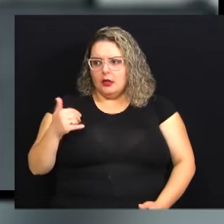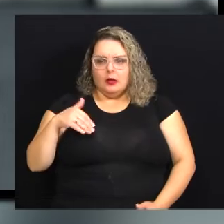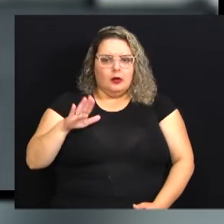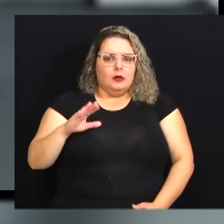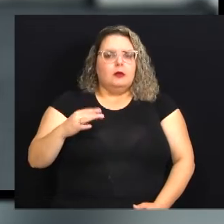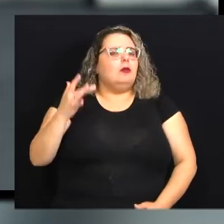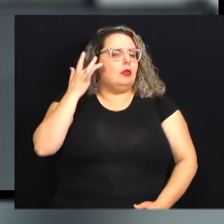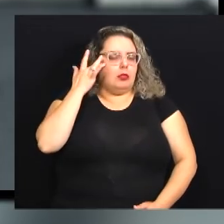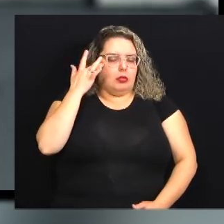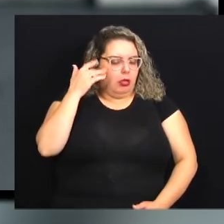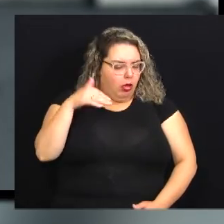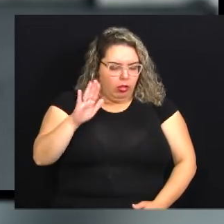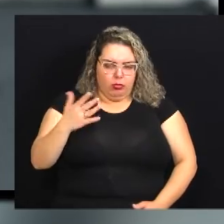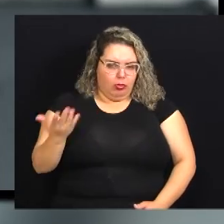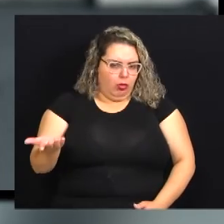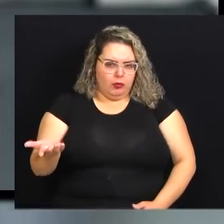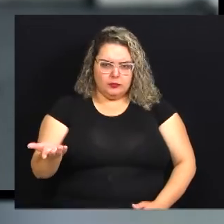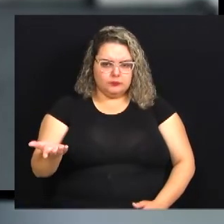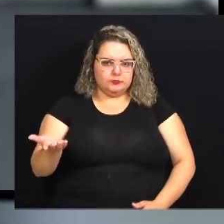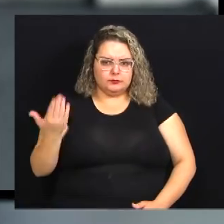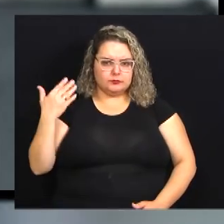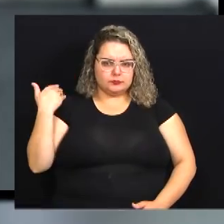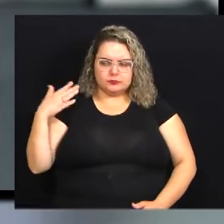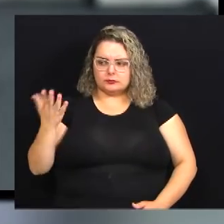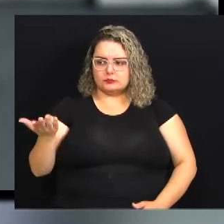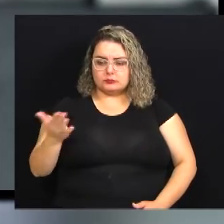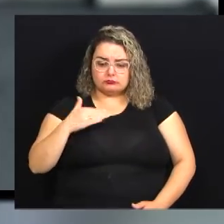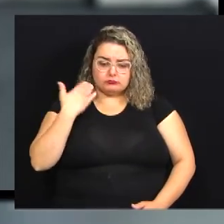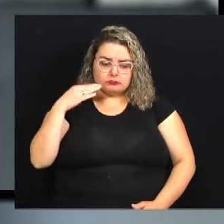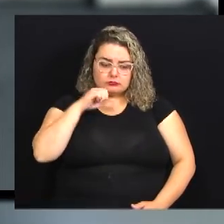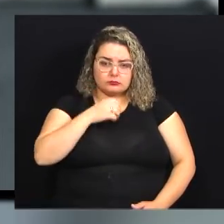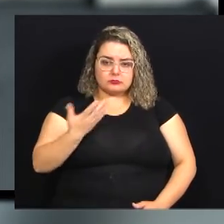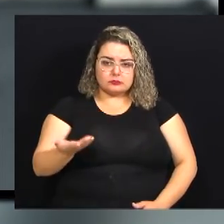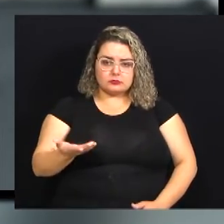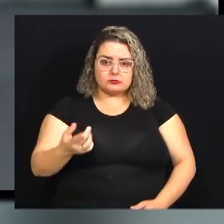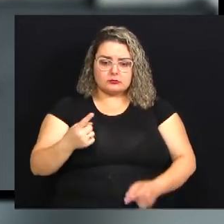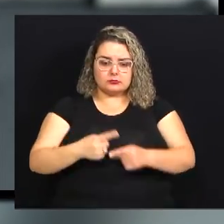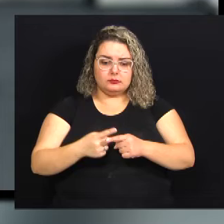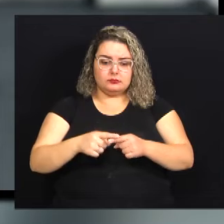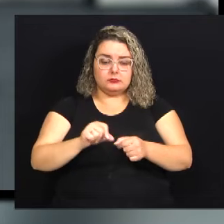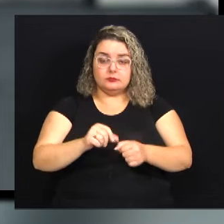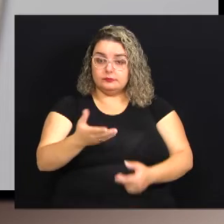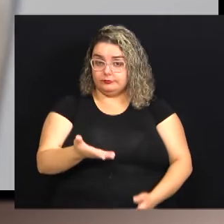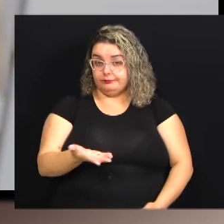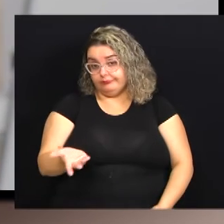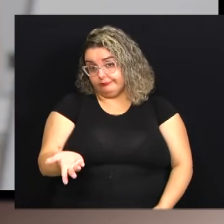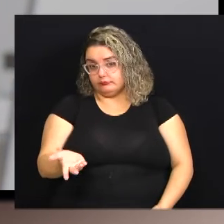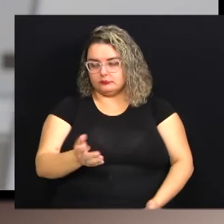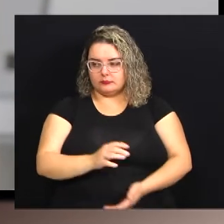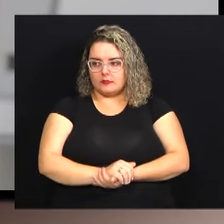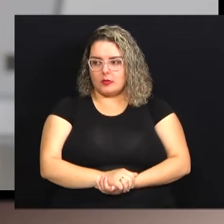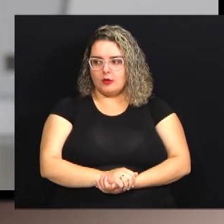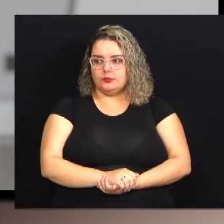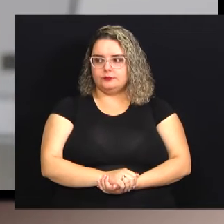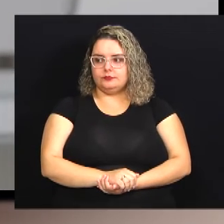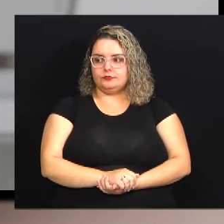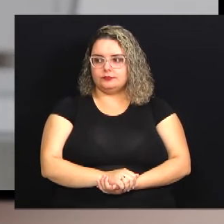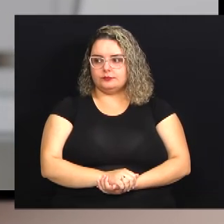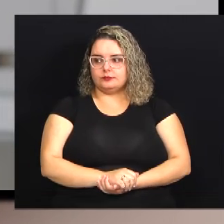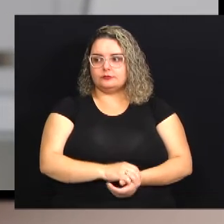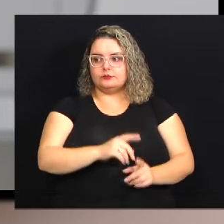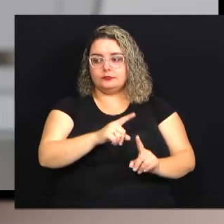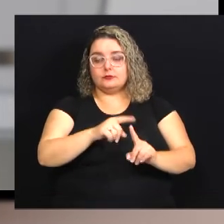um pouco mais maduro, né? E antigamente, vai morrer logo, por que ele vai fazer isso? Então, esse